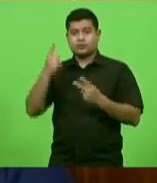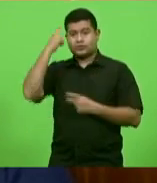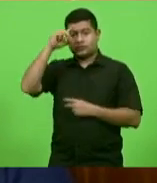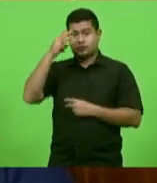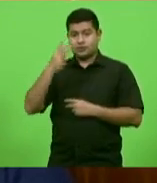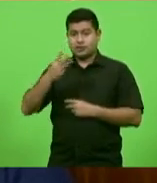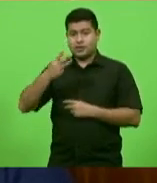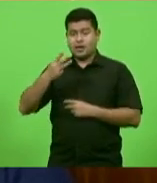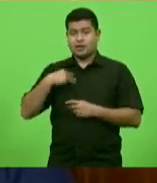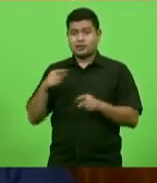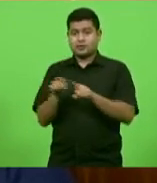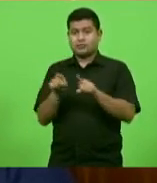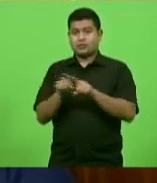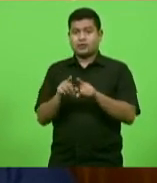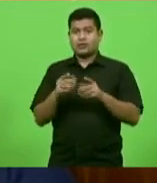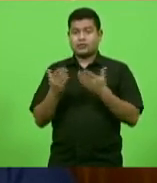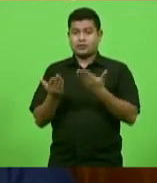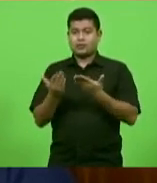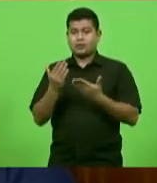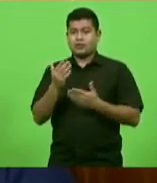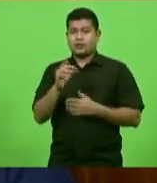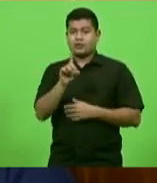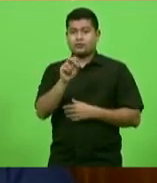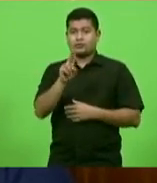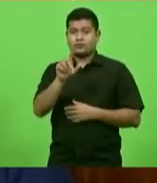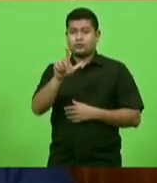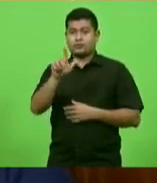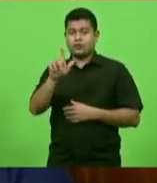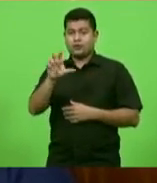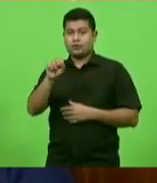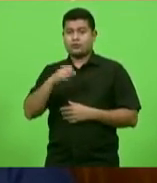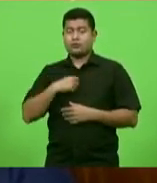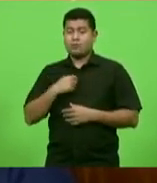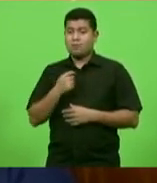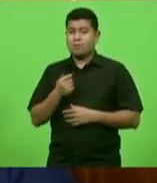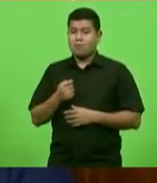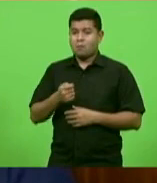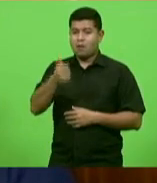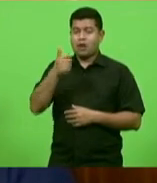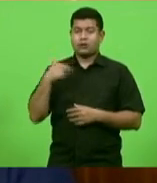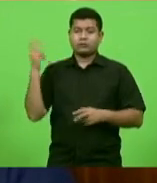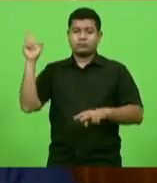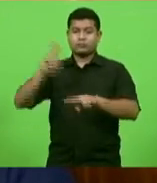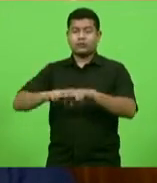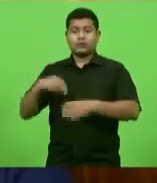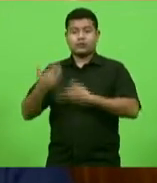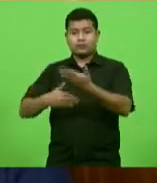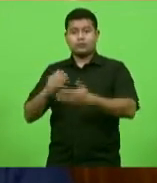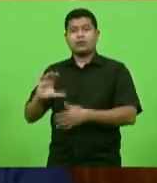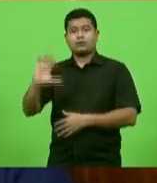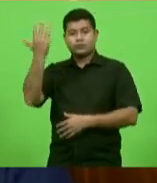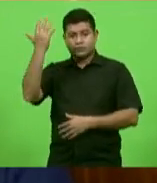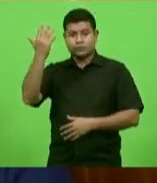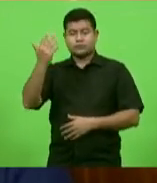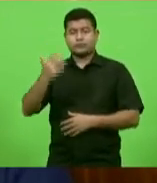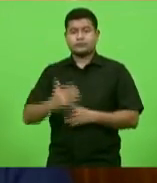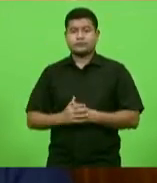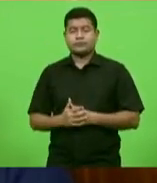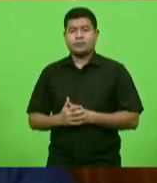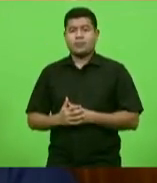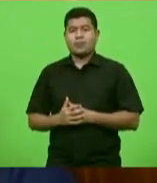3 dias e o senhor Douglas Borba estar sob o risco de ser preso, o que de fato acabou acontecendo pouco tempo